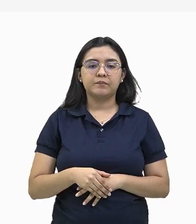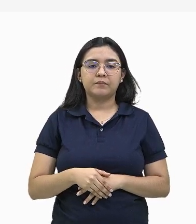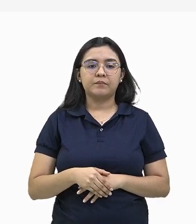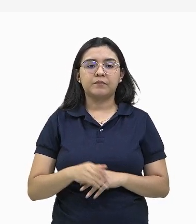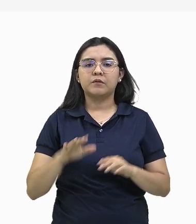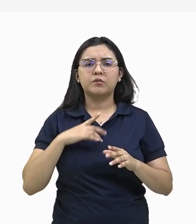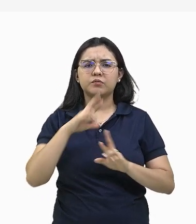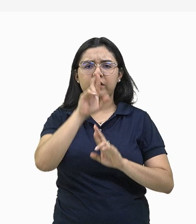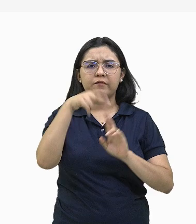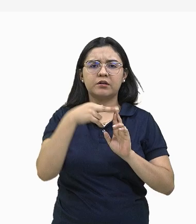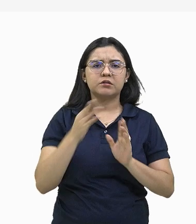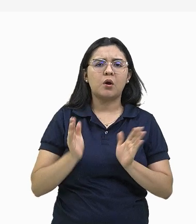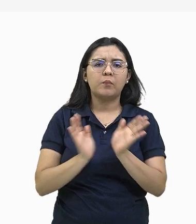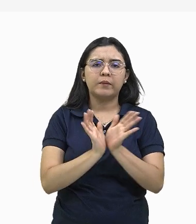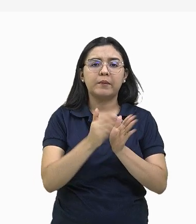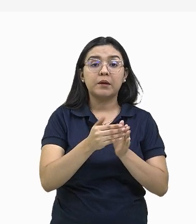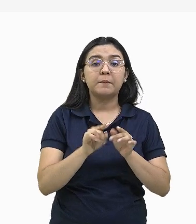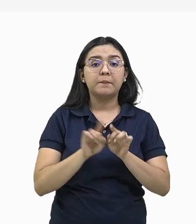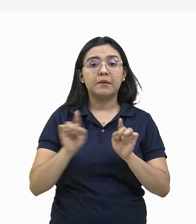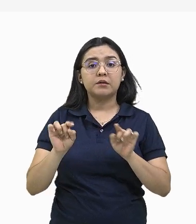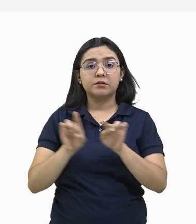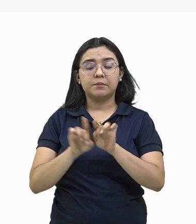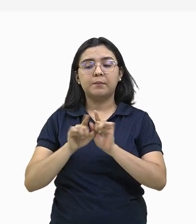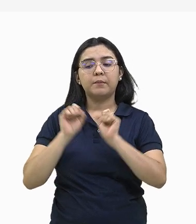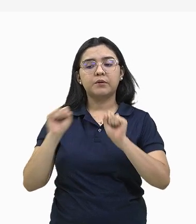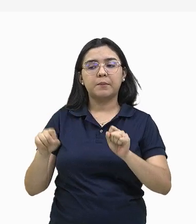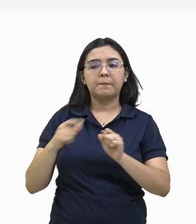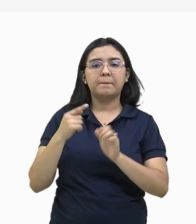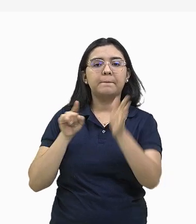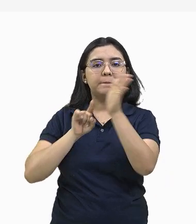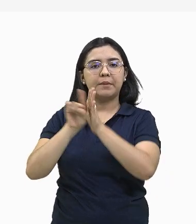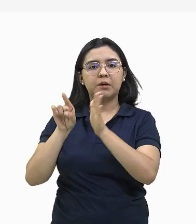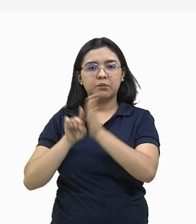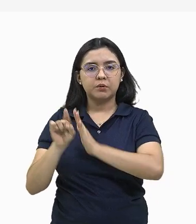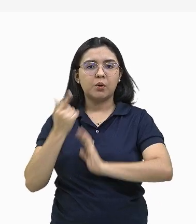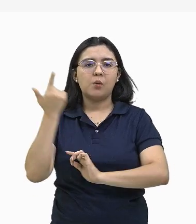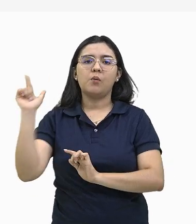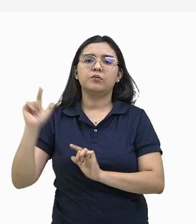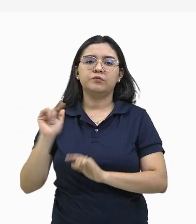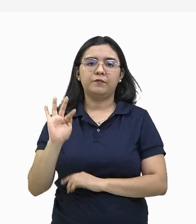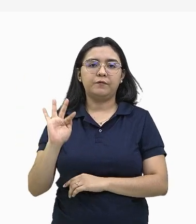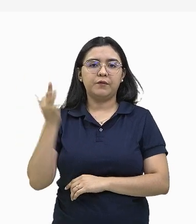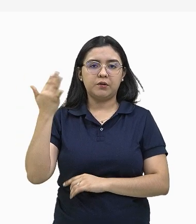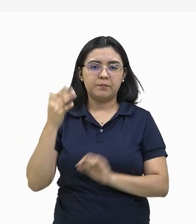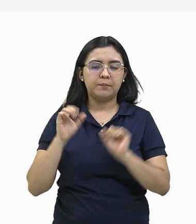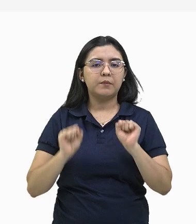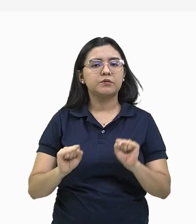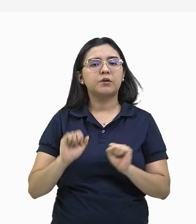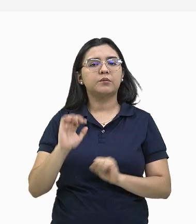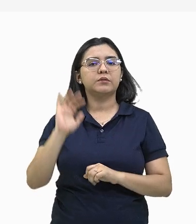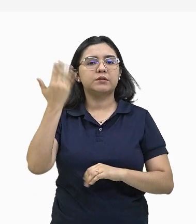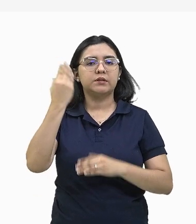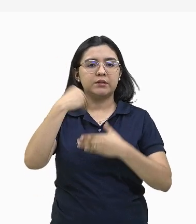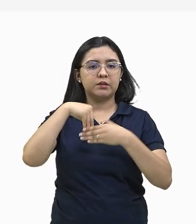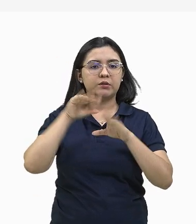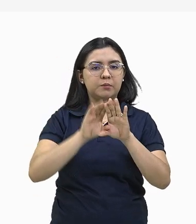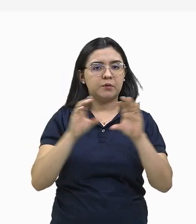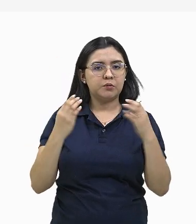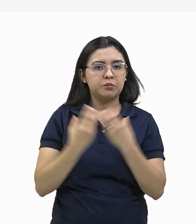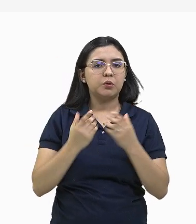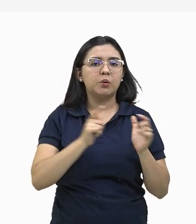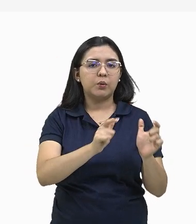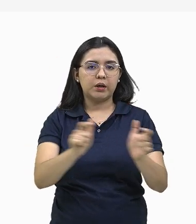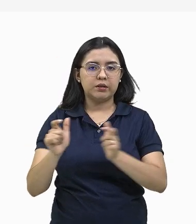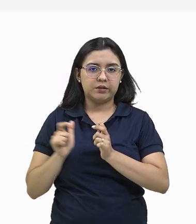ao tambaqui, mas podemos fazer pergunta sobre outros fenômenos que podem ocorrer em uma